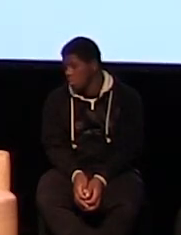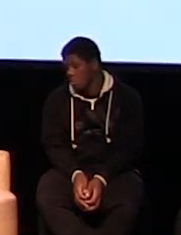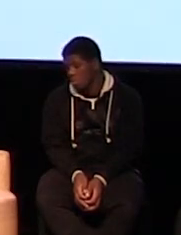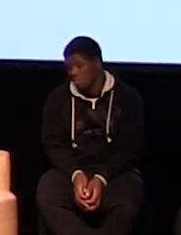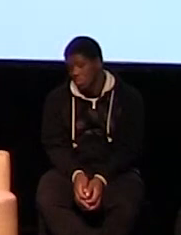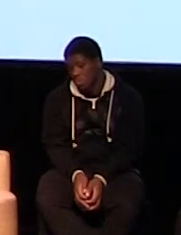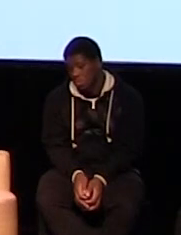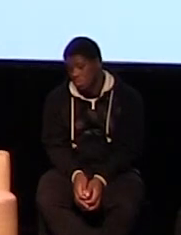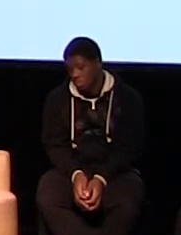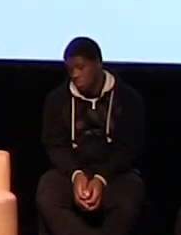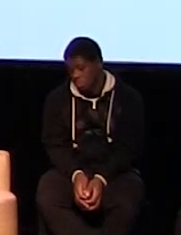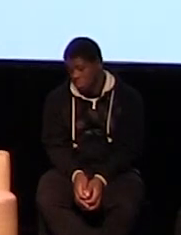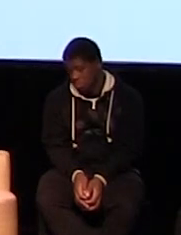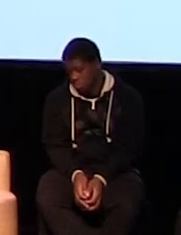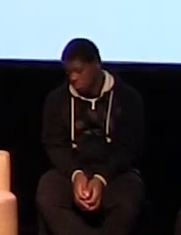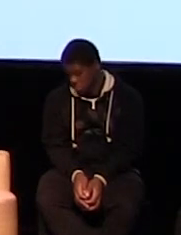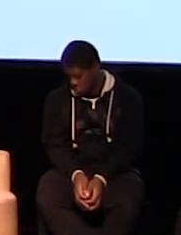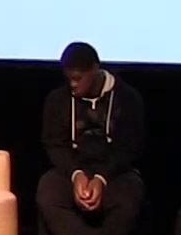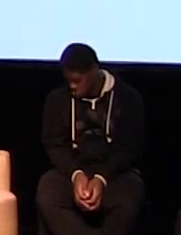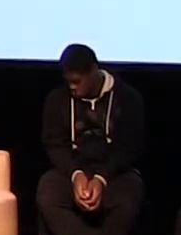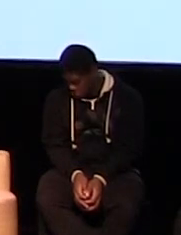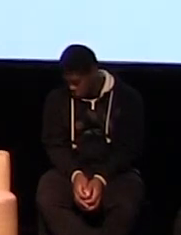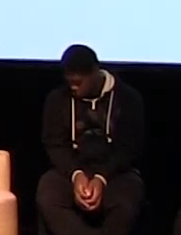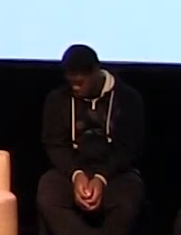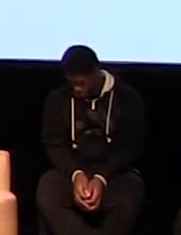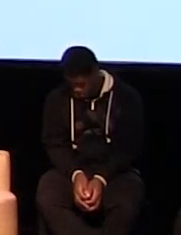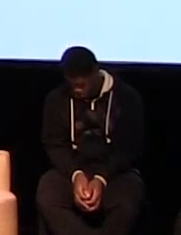É pensar que